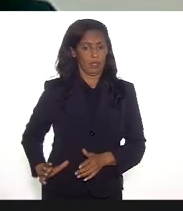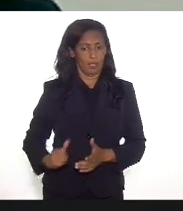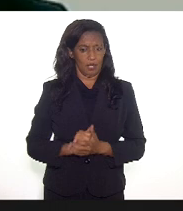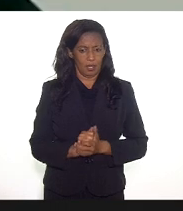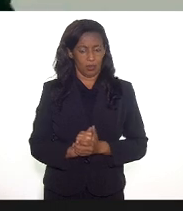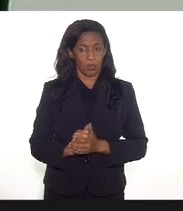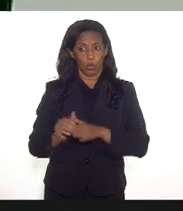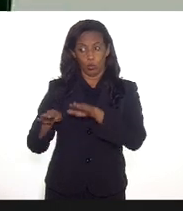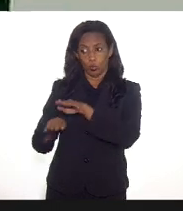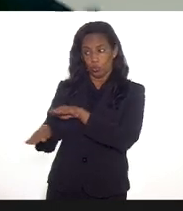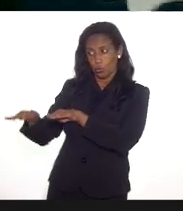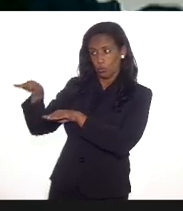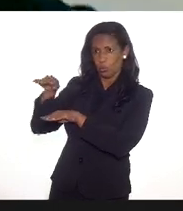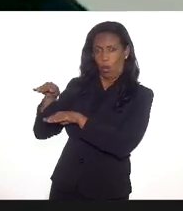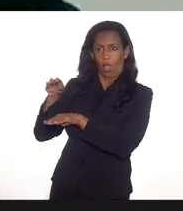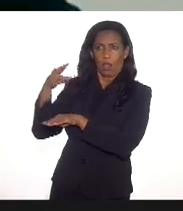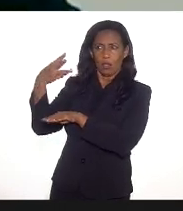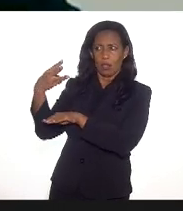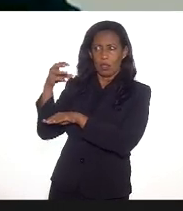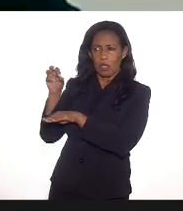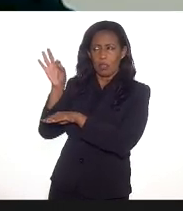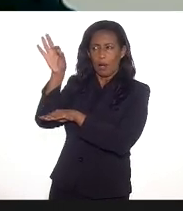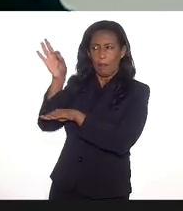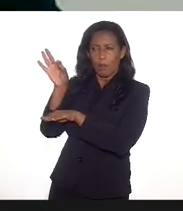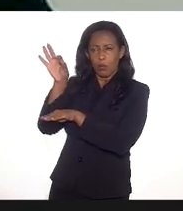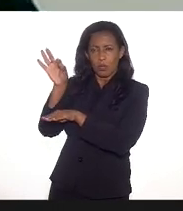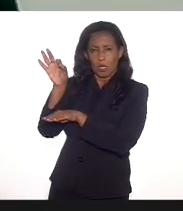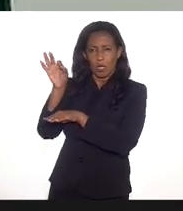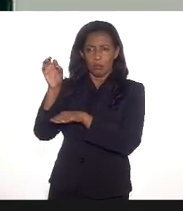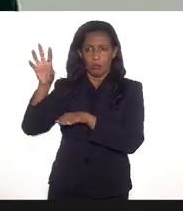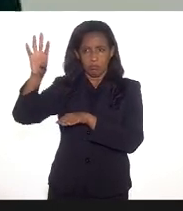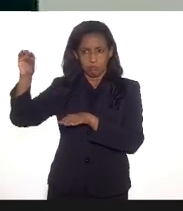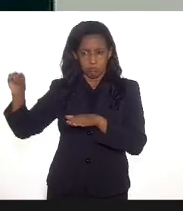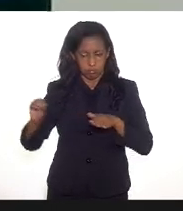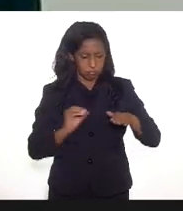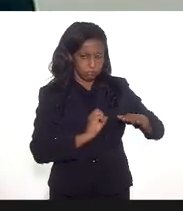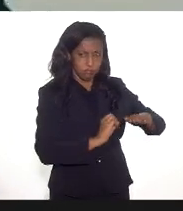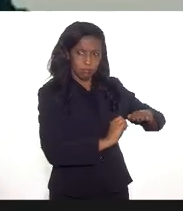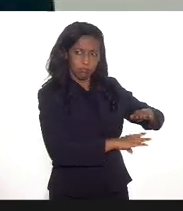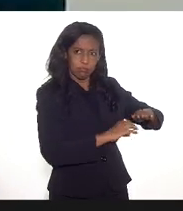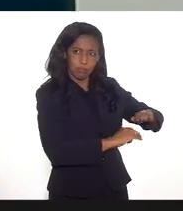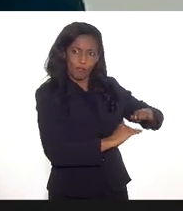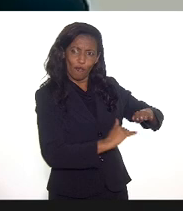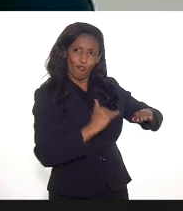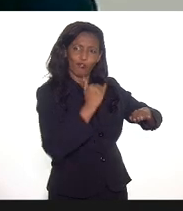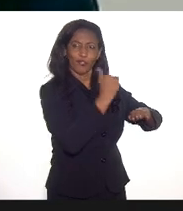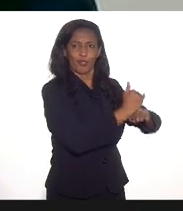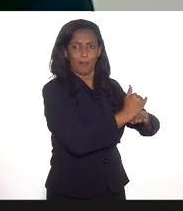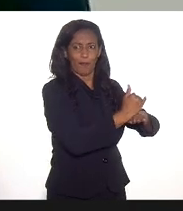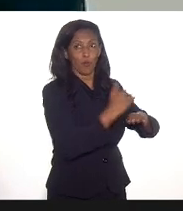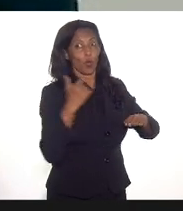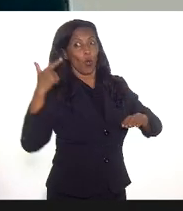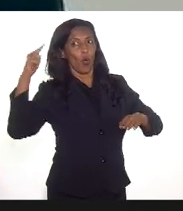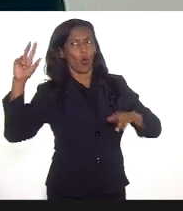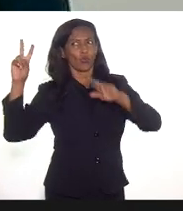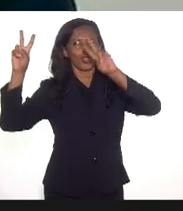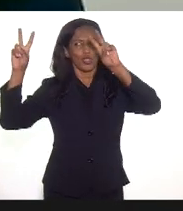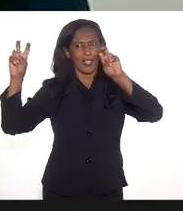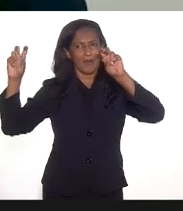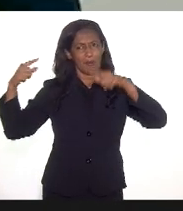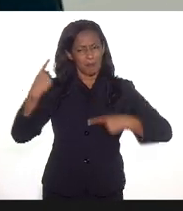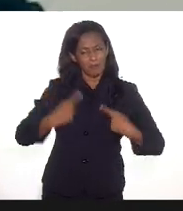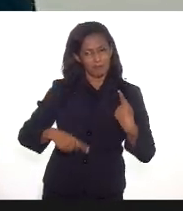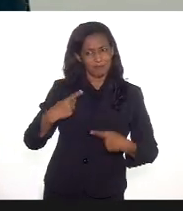do superávit 30% para o Fundo Soberano. Se nós trouxermos outros temas para este